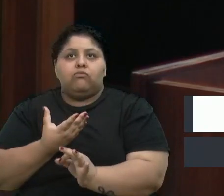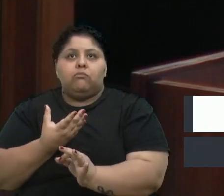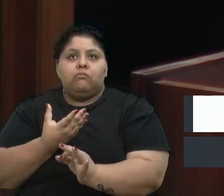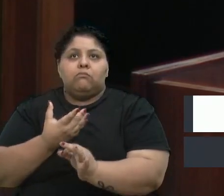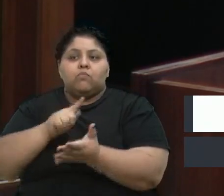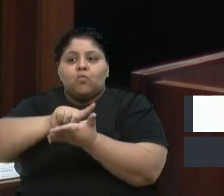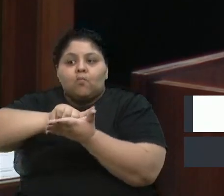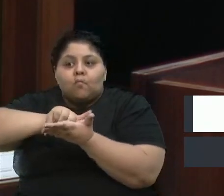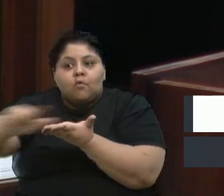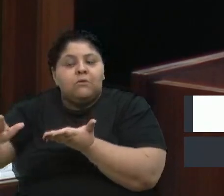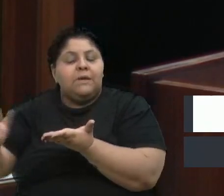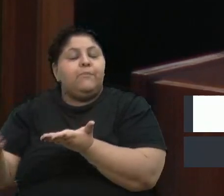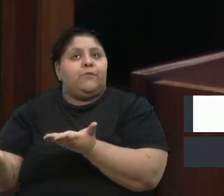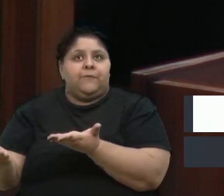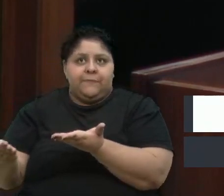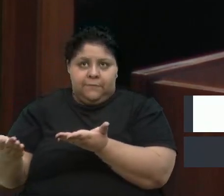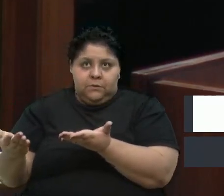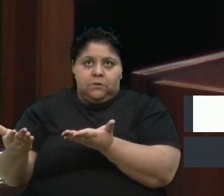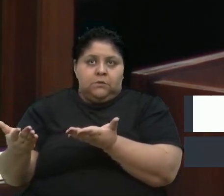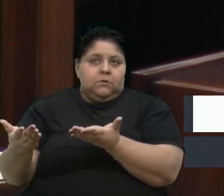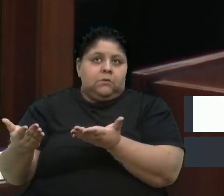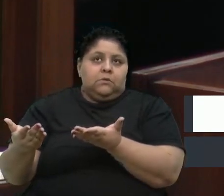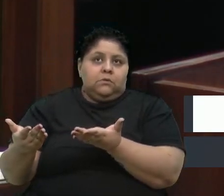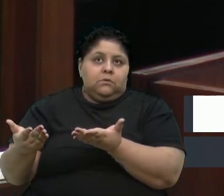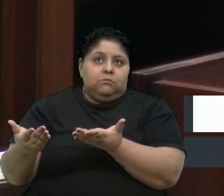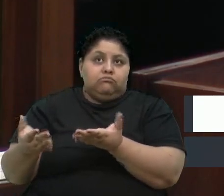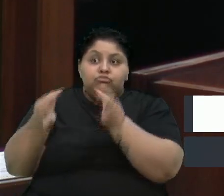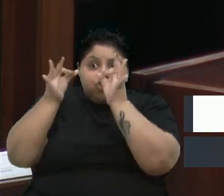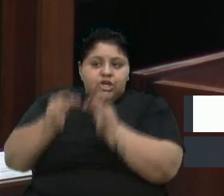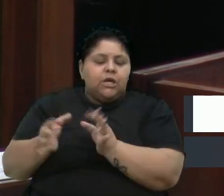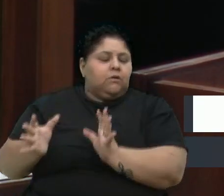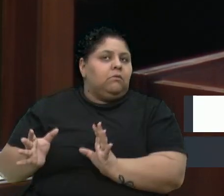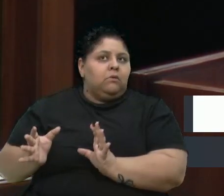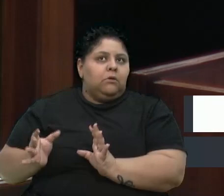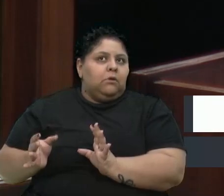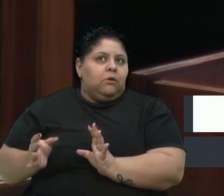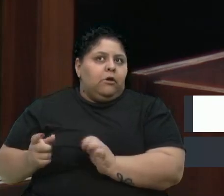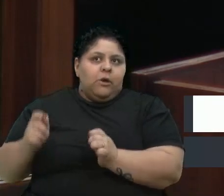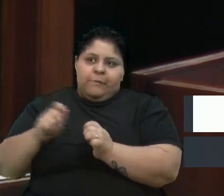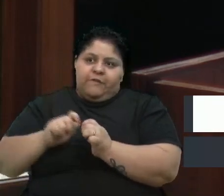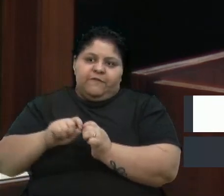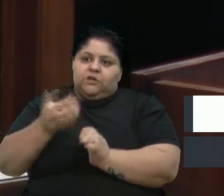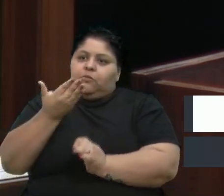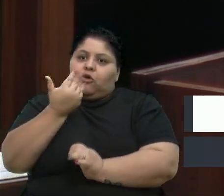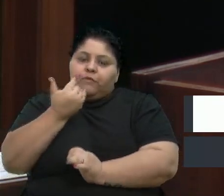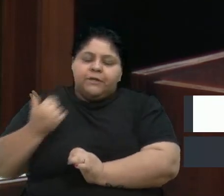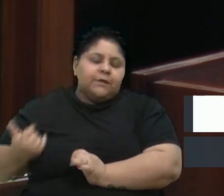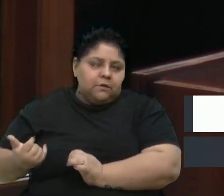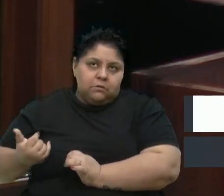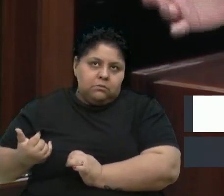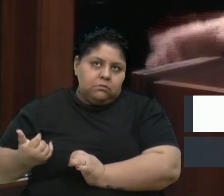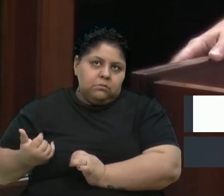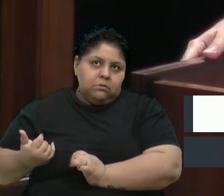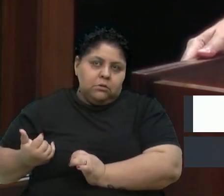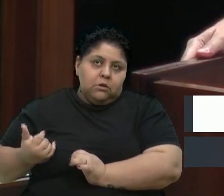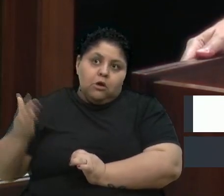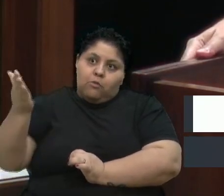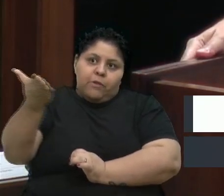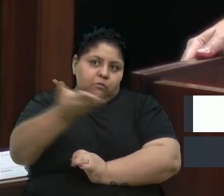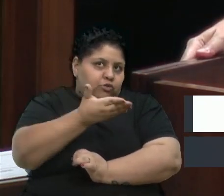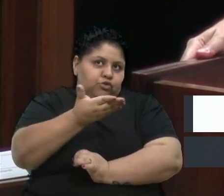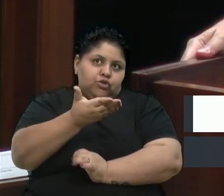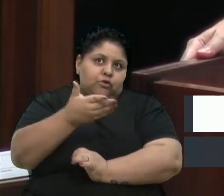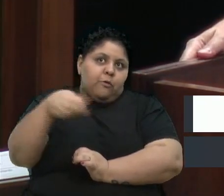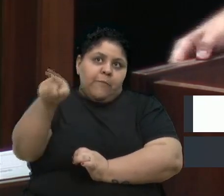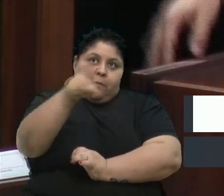limpo, num espaço minimamente digno para fazer, para muitos de nós e das pessoas, a principal refeição